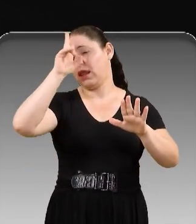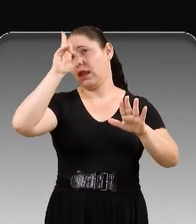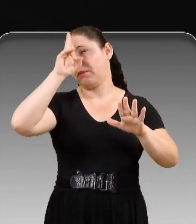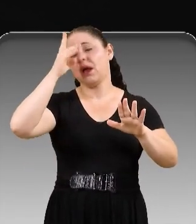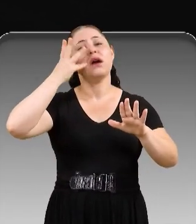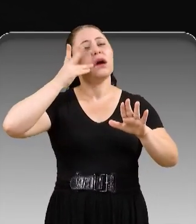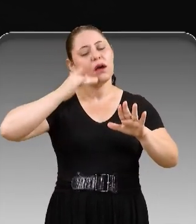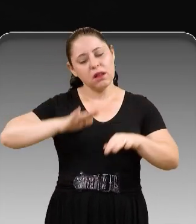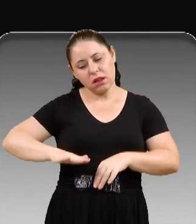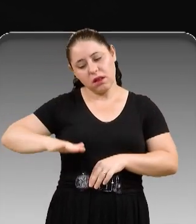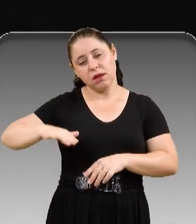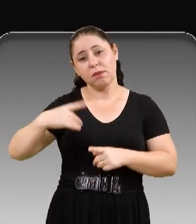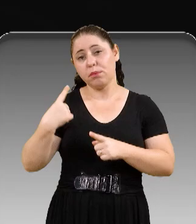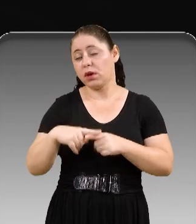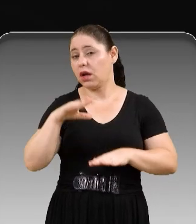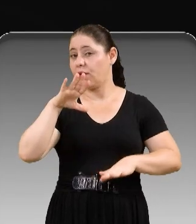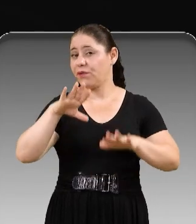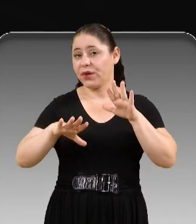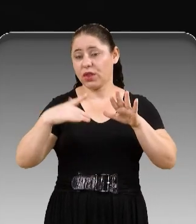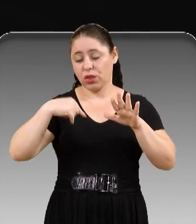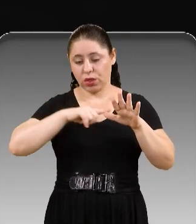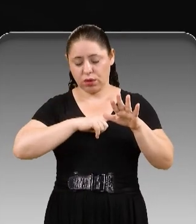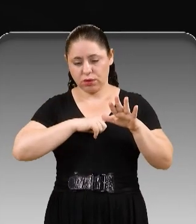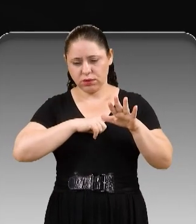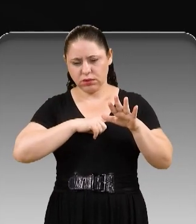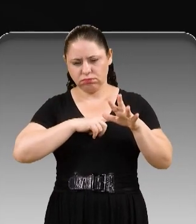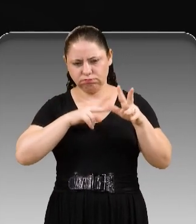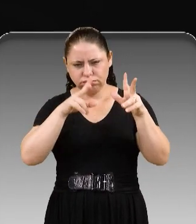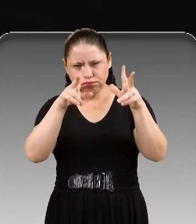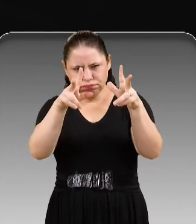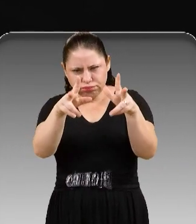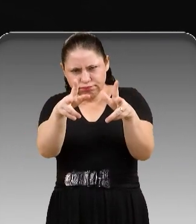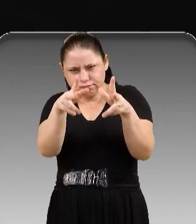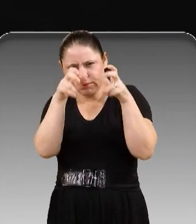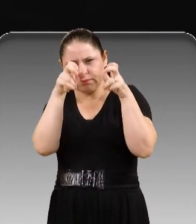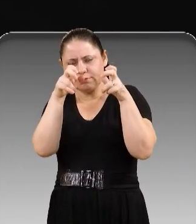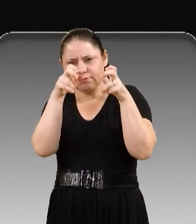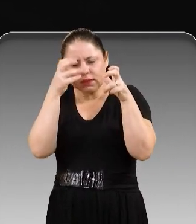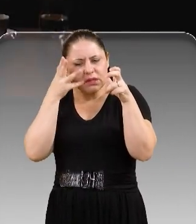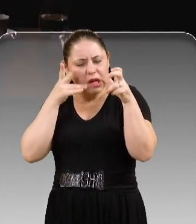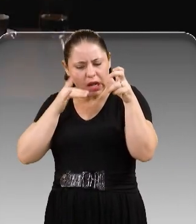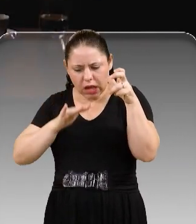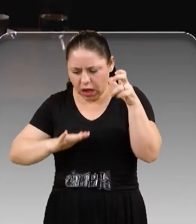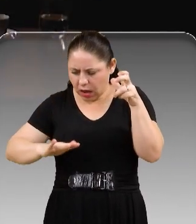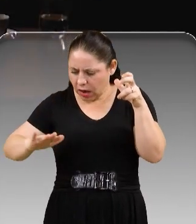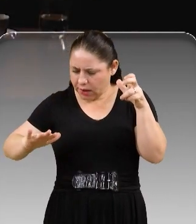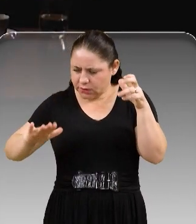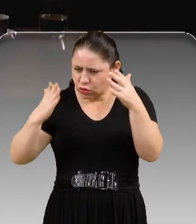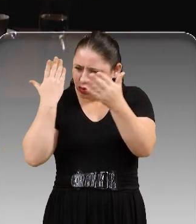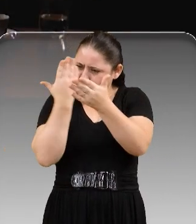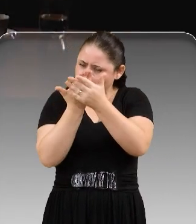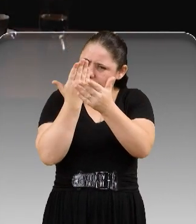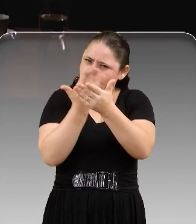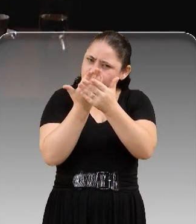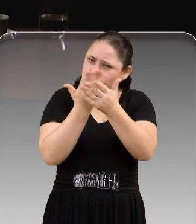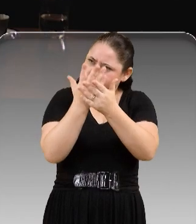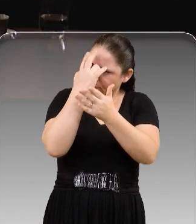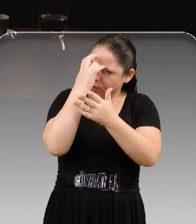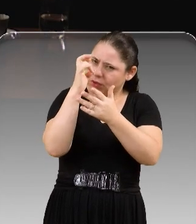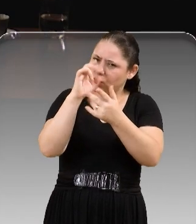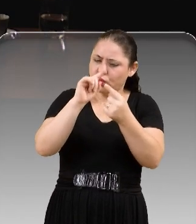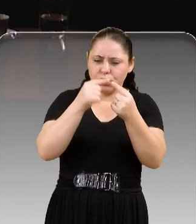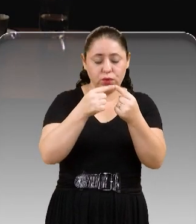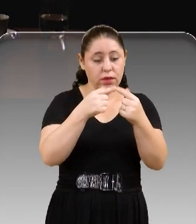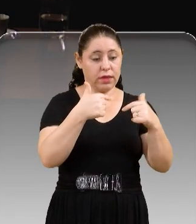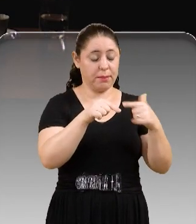sobre a infância. Porque às vezes a gente capta a essência dessa criança mais estudiosa ou mais